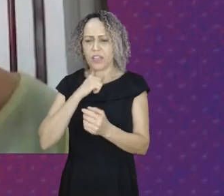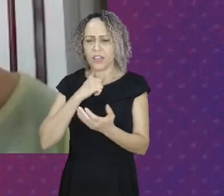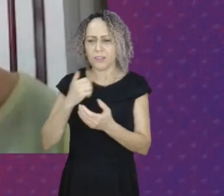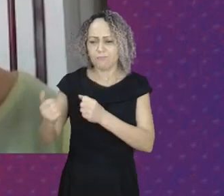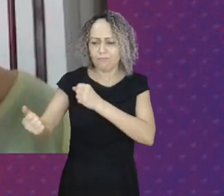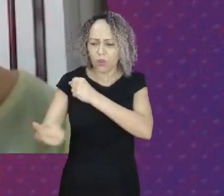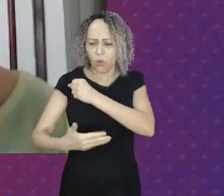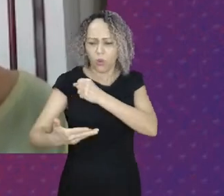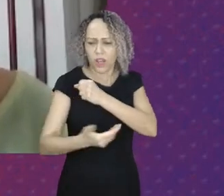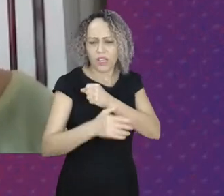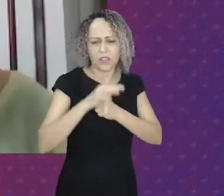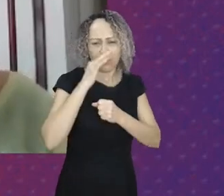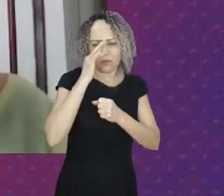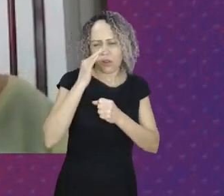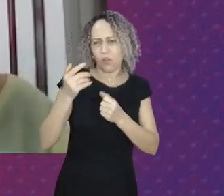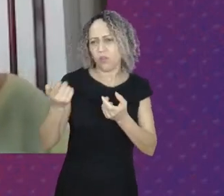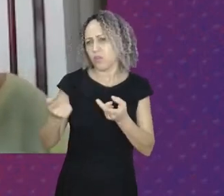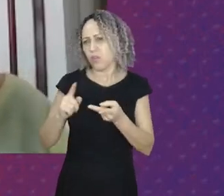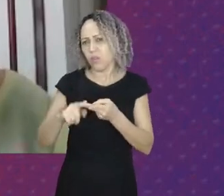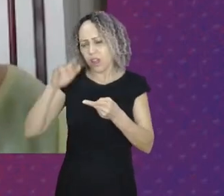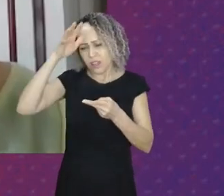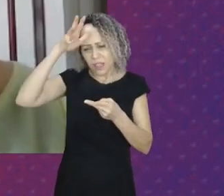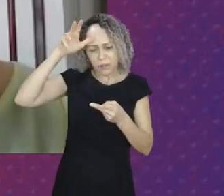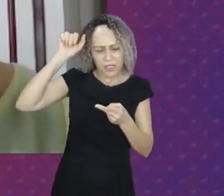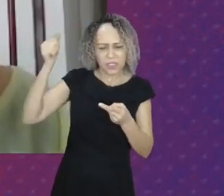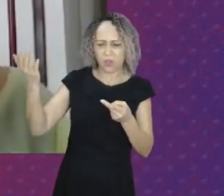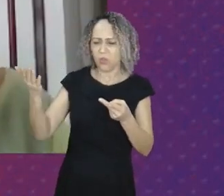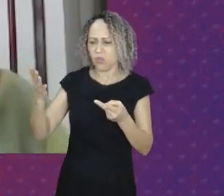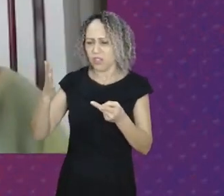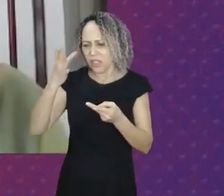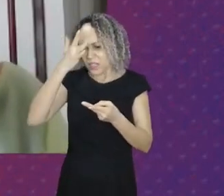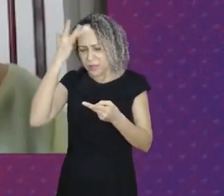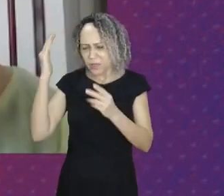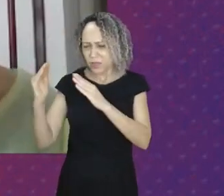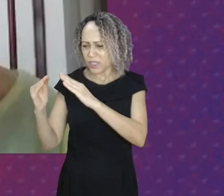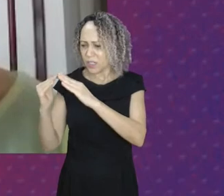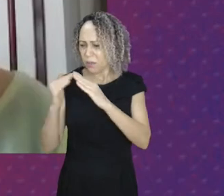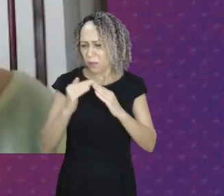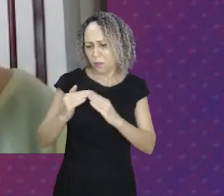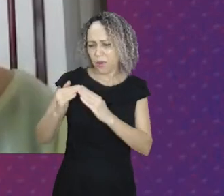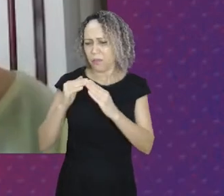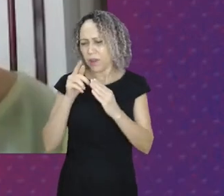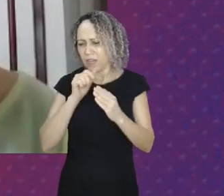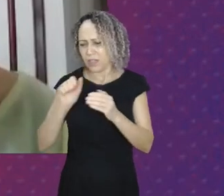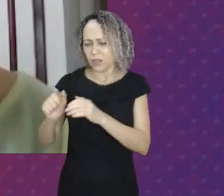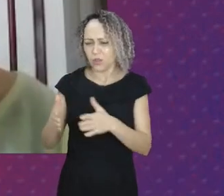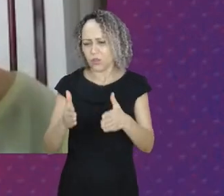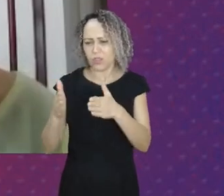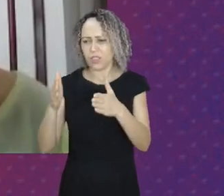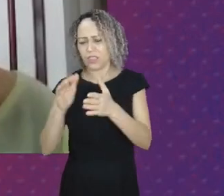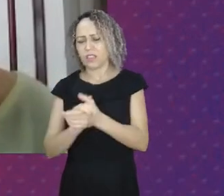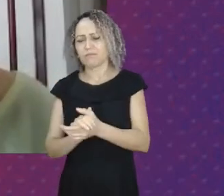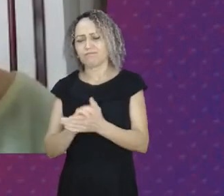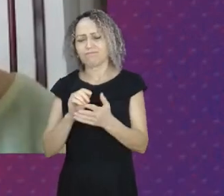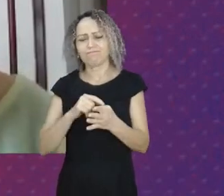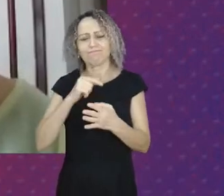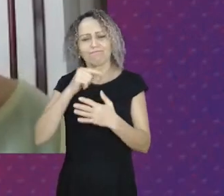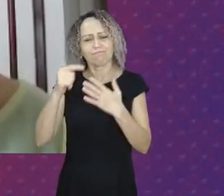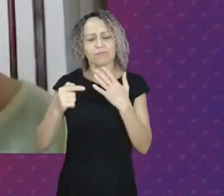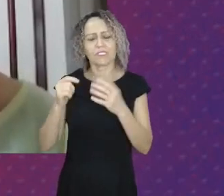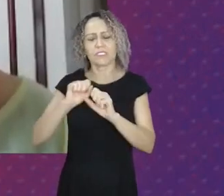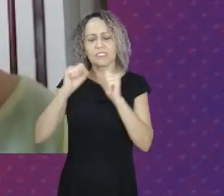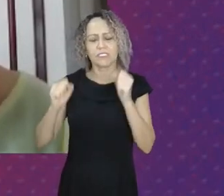lá na Amazônia, com as populações ribeirinhas, nos fundos de pasto, enfim, nesses sistemas tradicionais que também